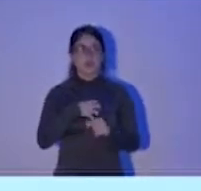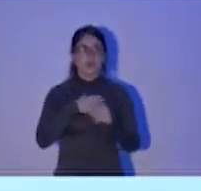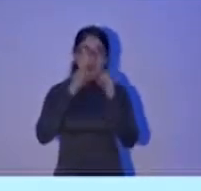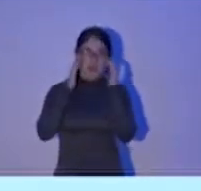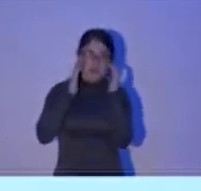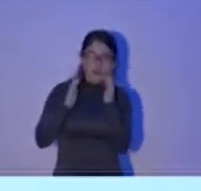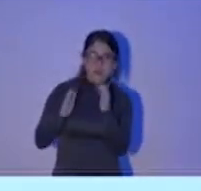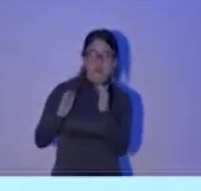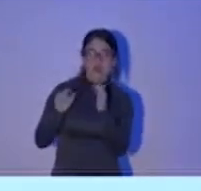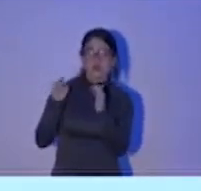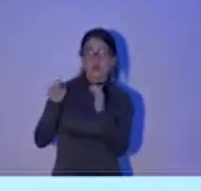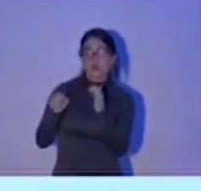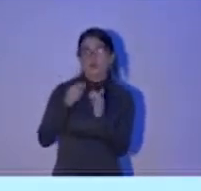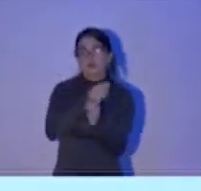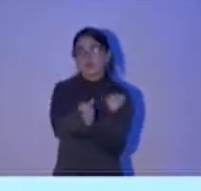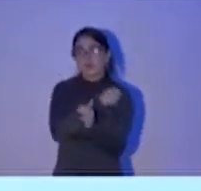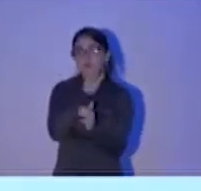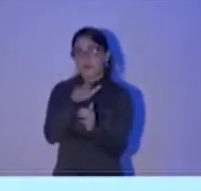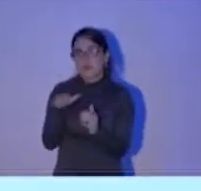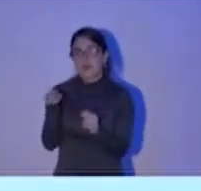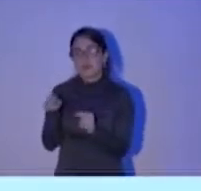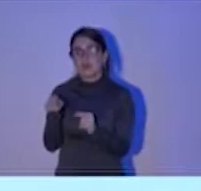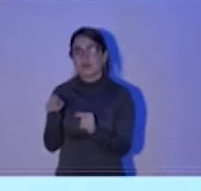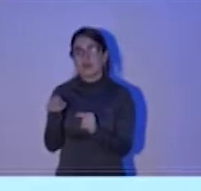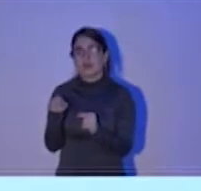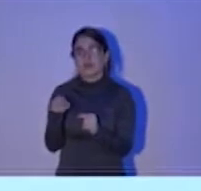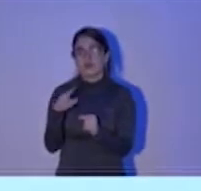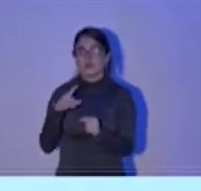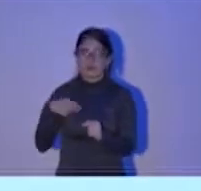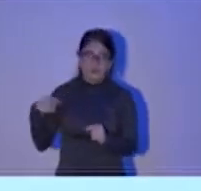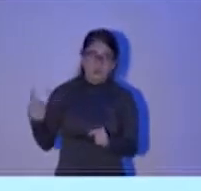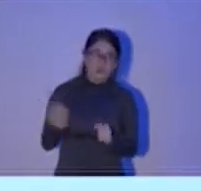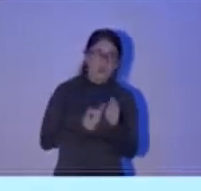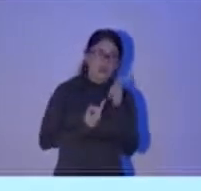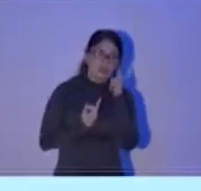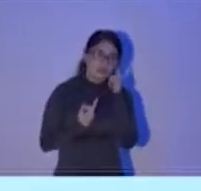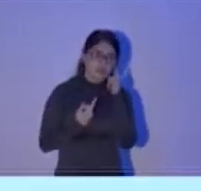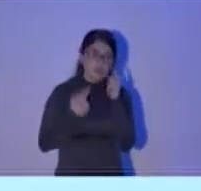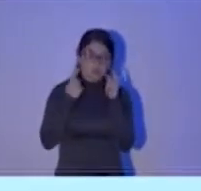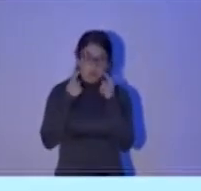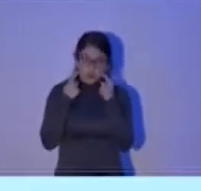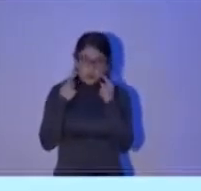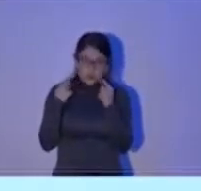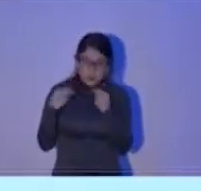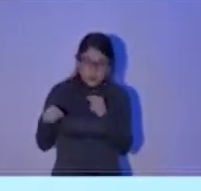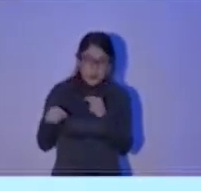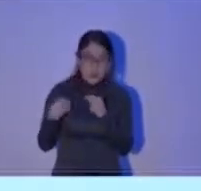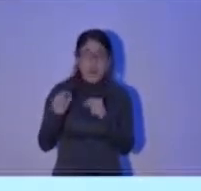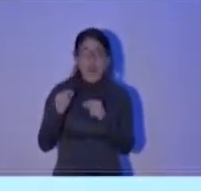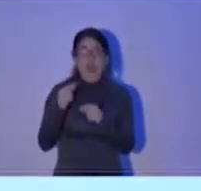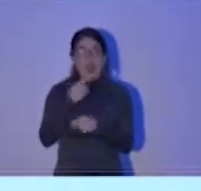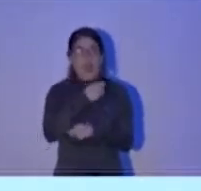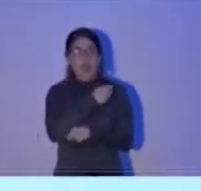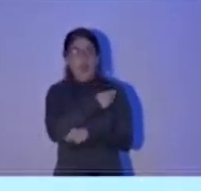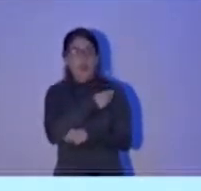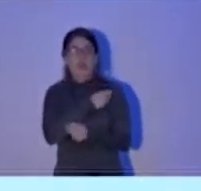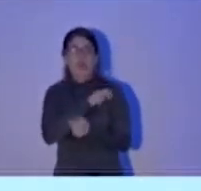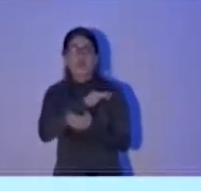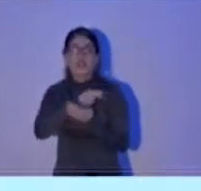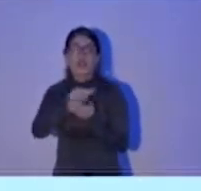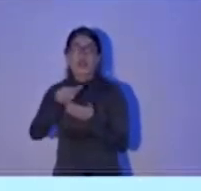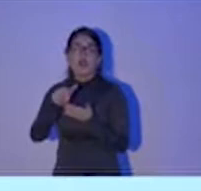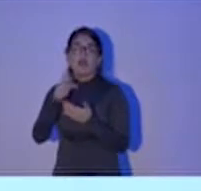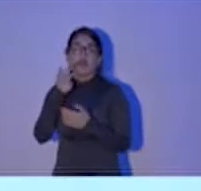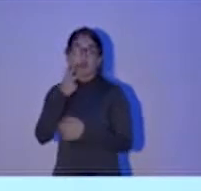ao aluno. Nós ouvimos em diferentes instrumentos, colhidos por alunos, dizendo assim, o